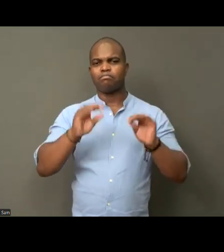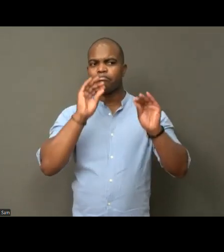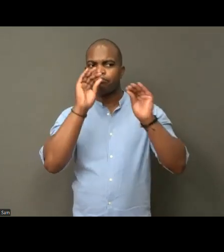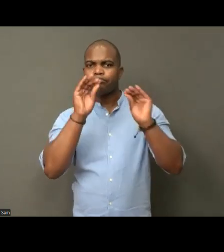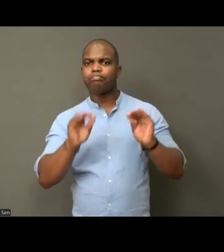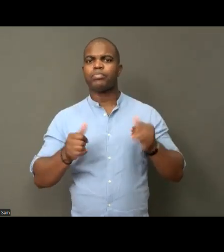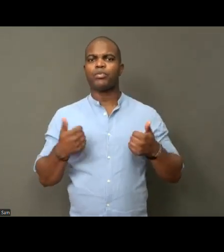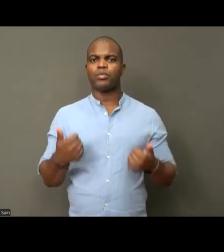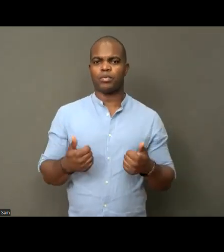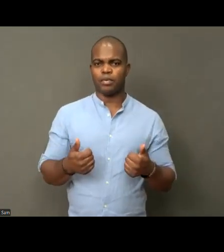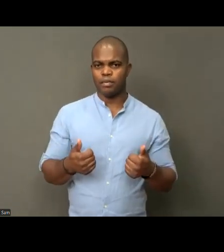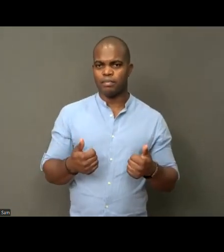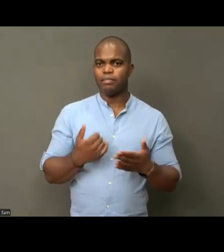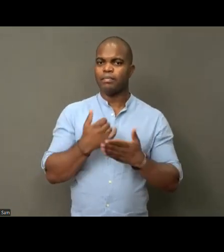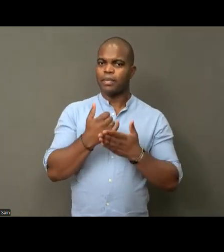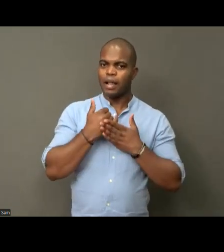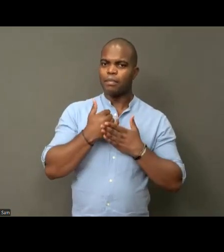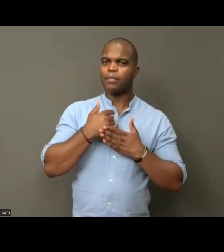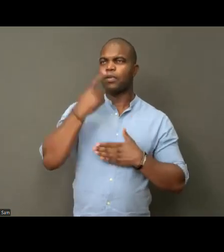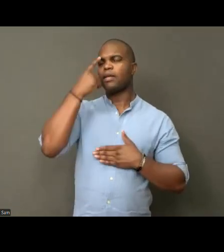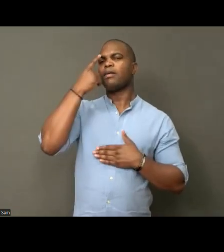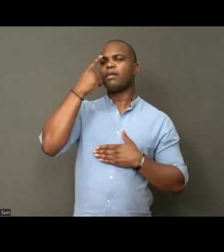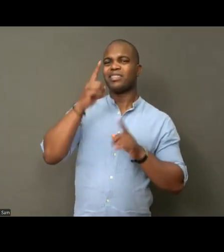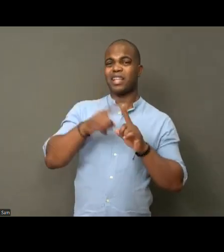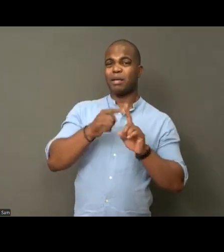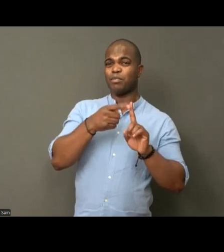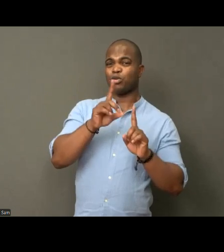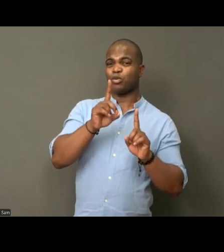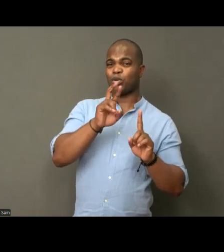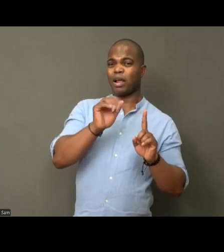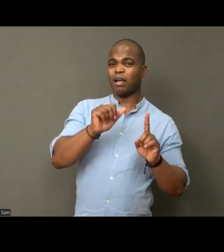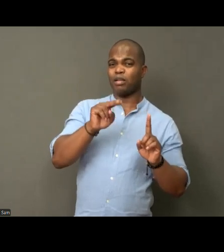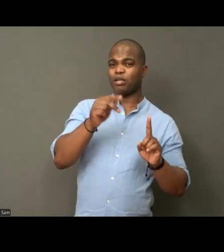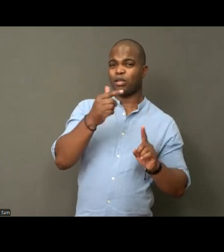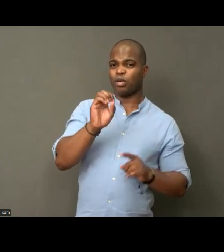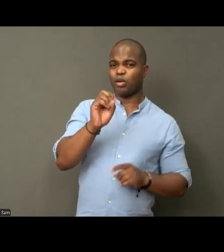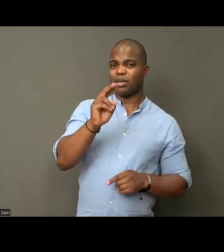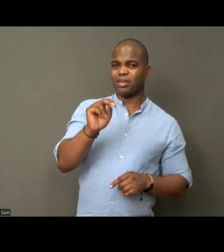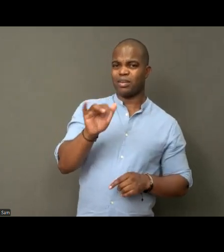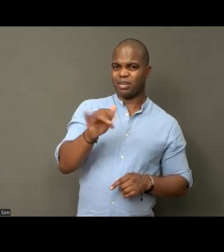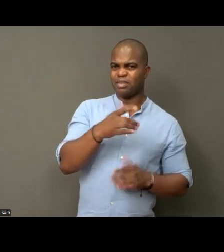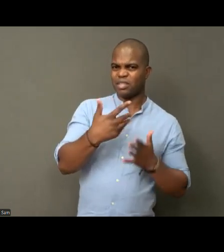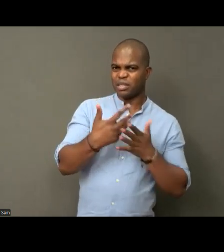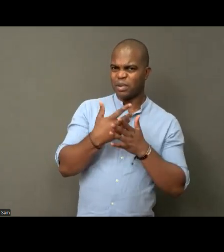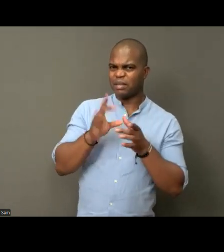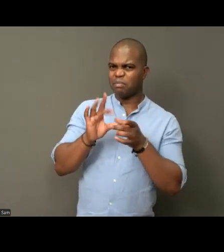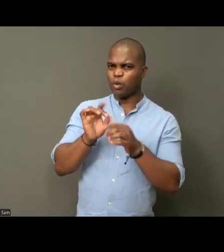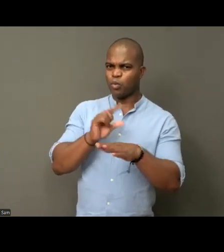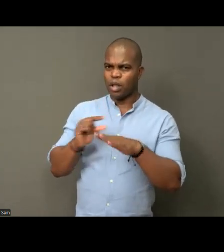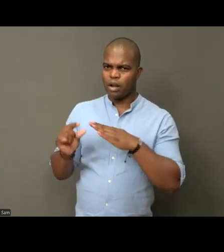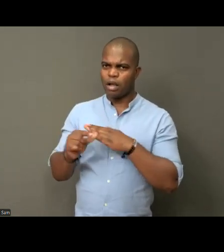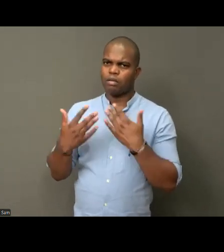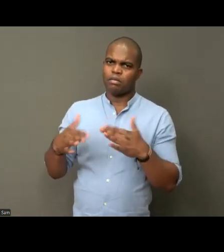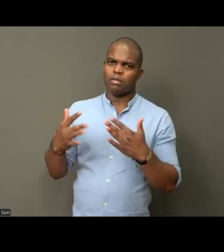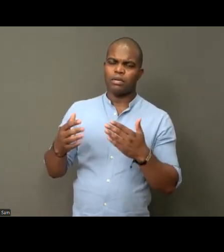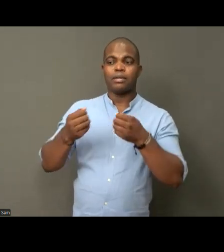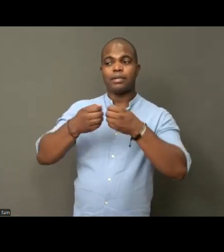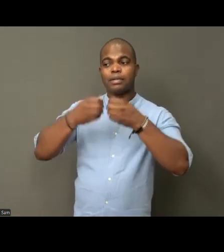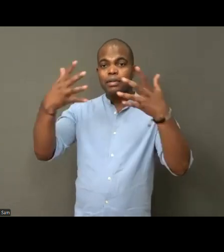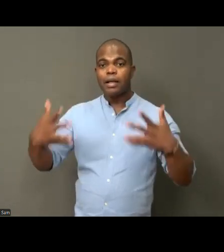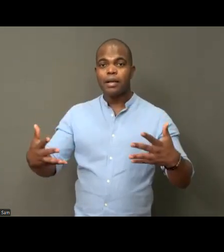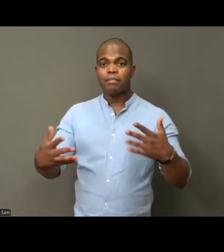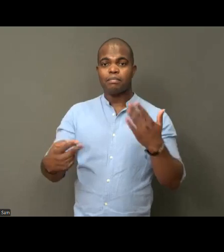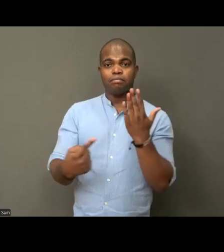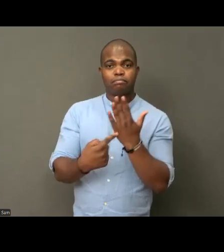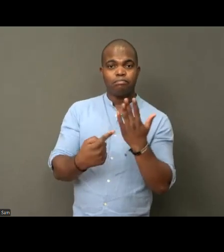usos inovadores. Quão importante é a informação, a tecnologia de informação, quando entregada com esses programas. E temos outros programas